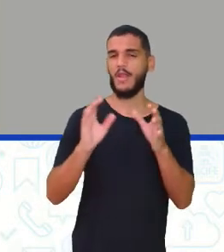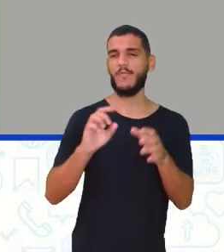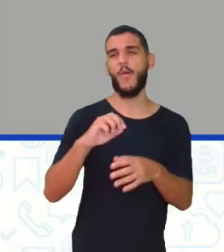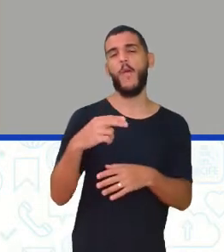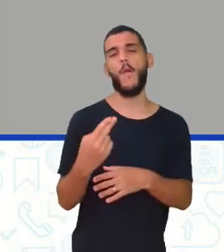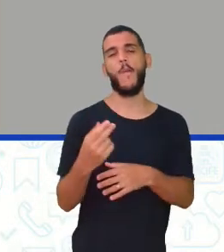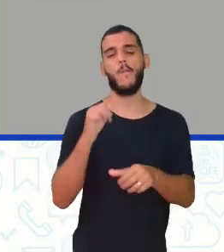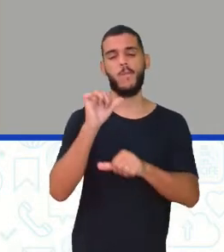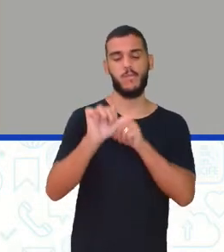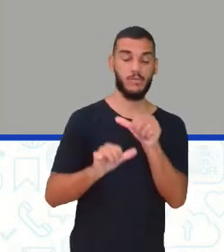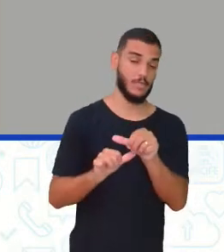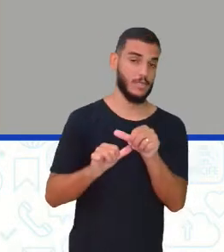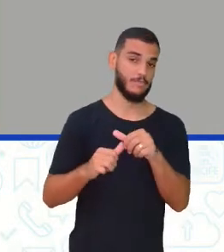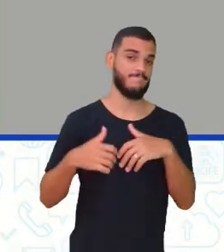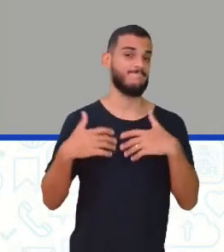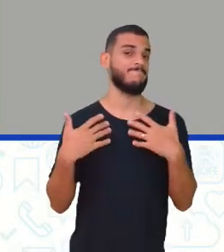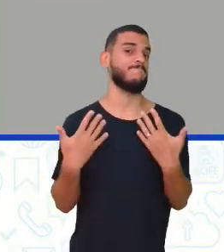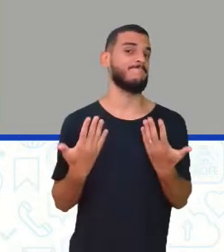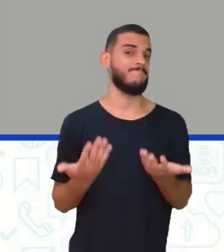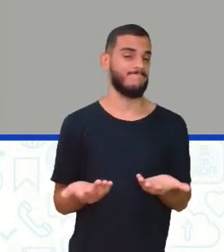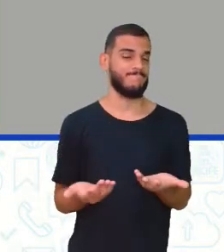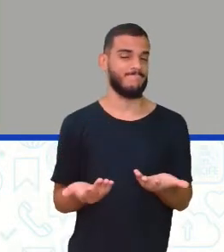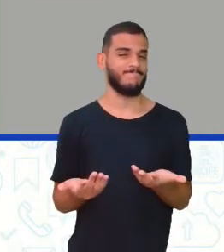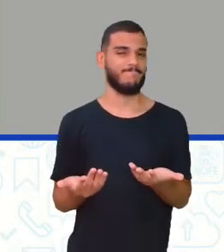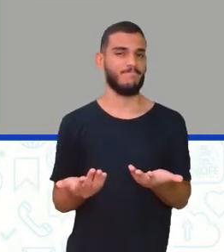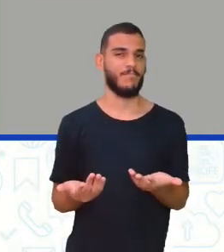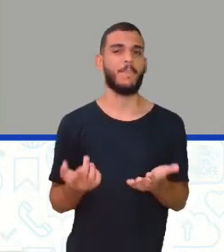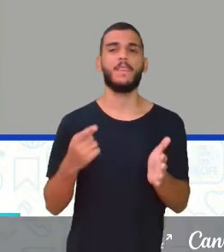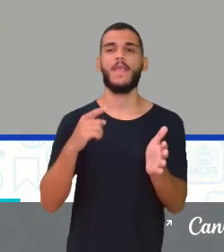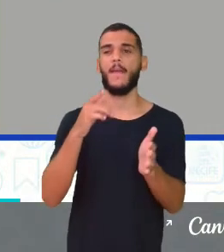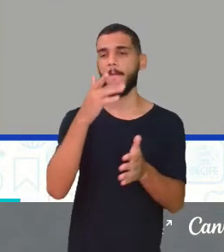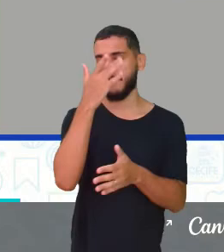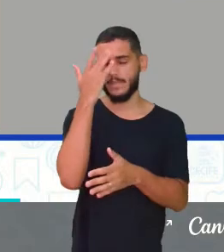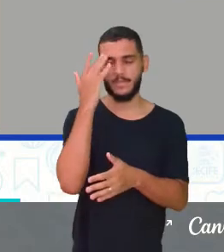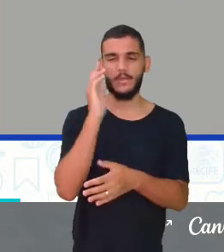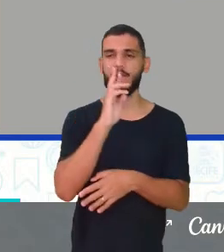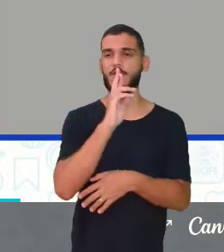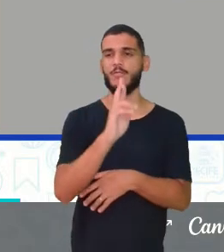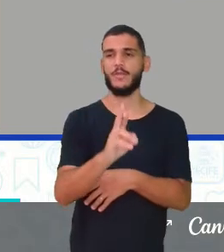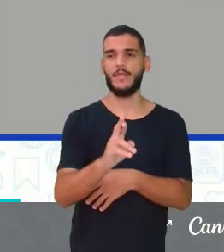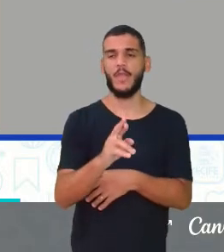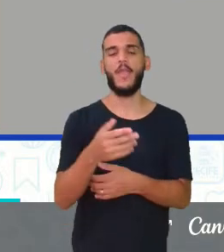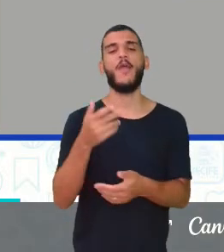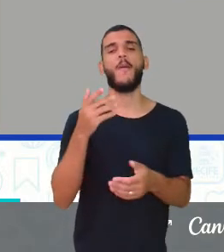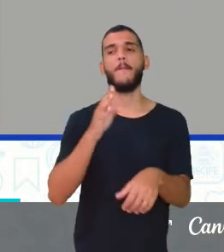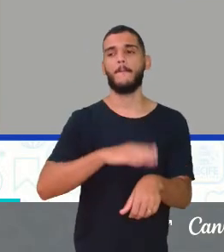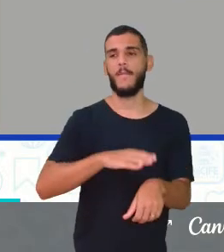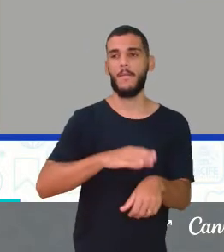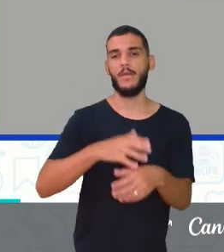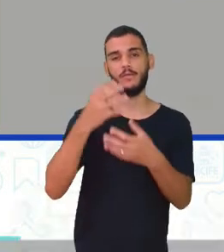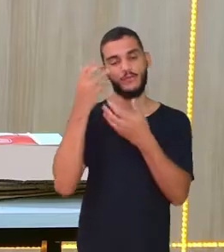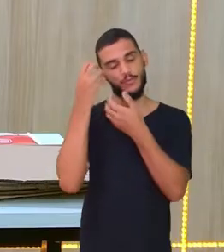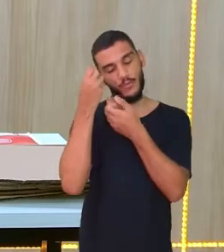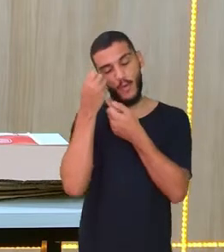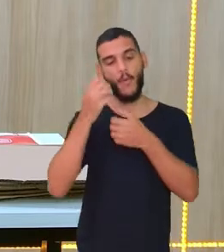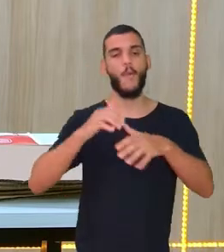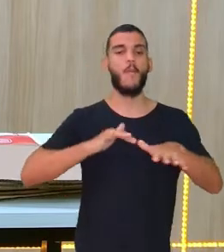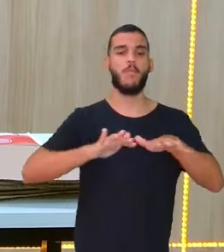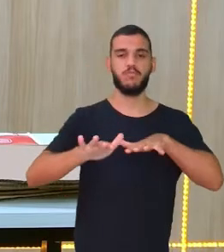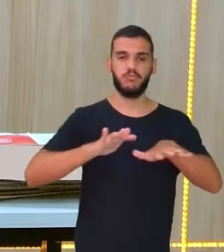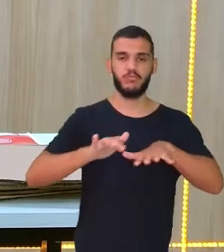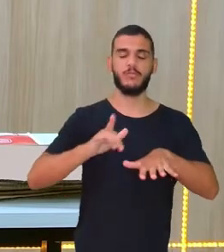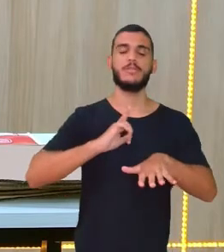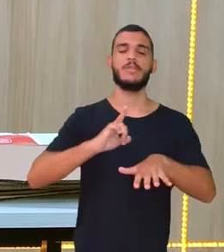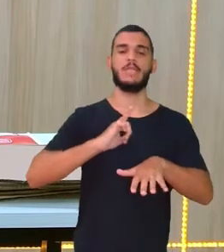vocês modificaram? Para quem disse, né, que mesmo quando estamos dormindo, os nossos músculos estão